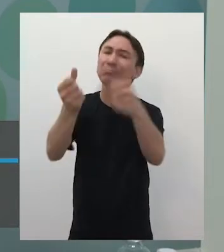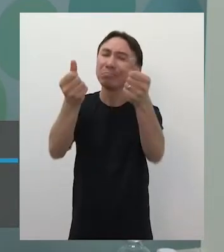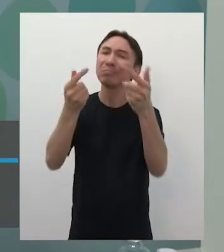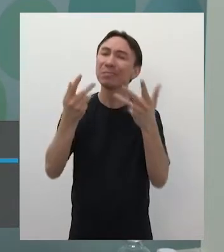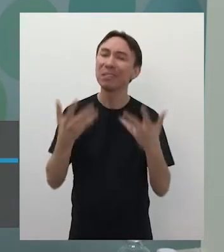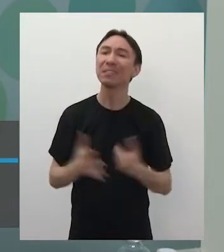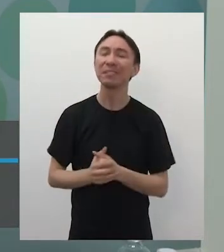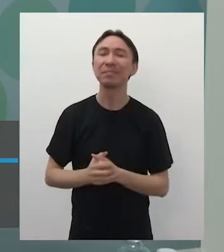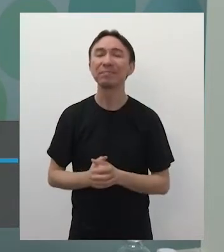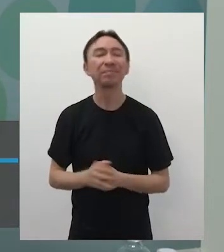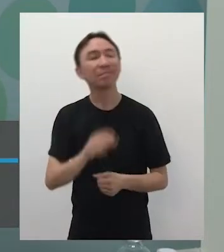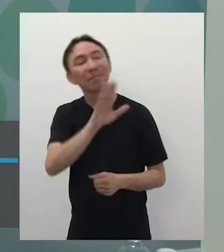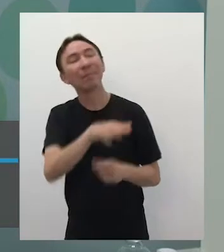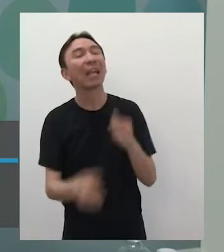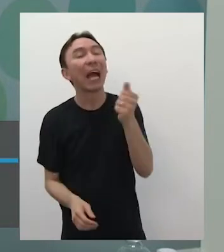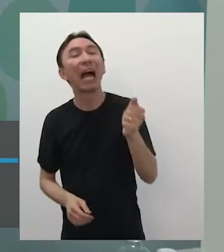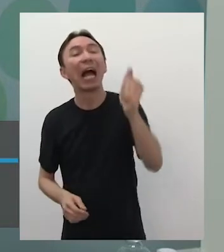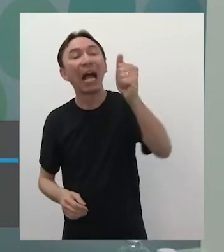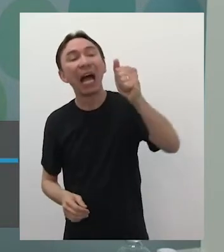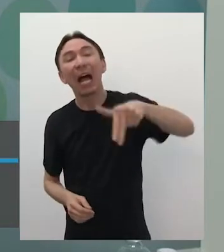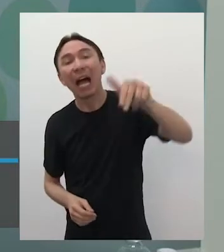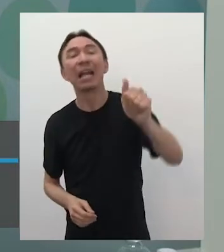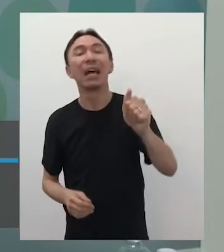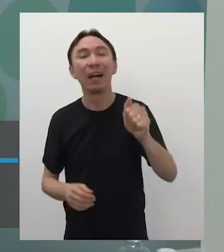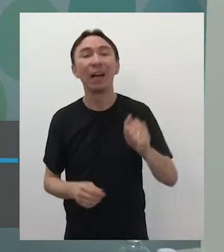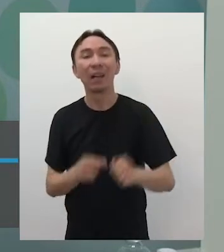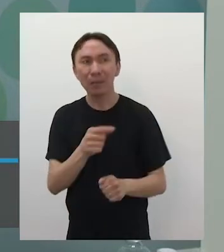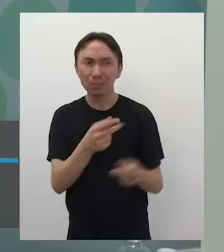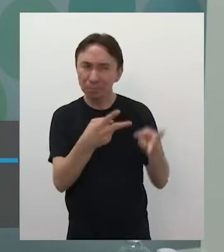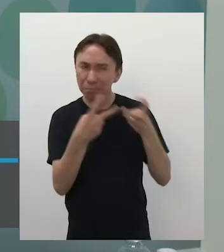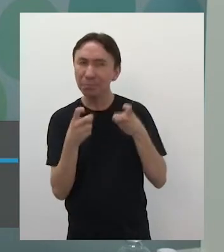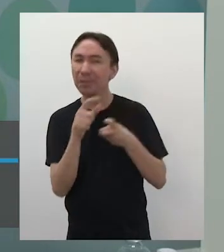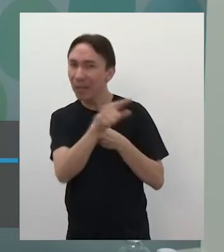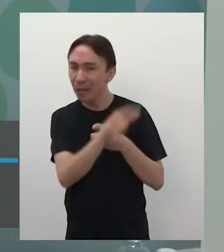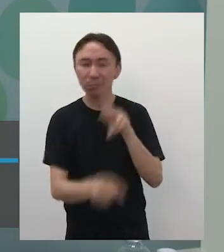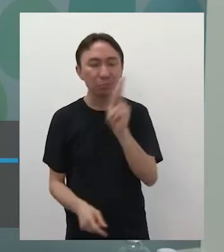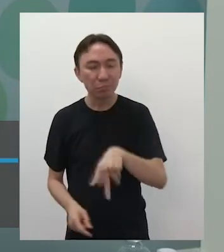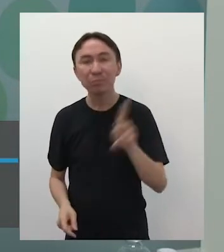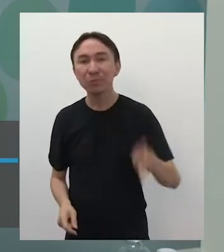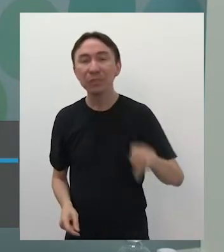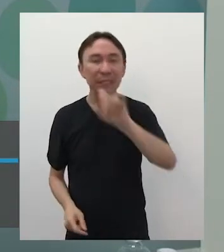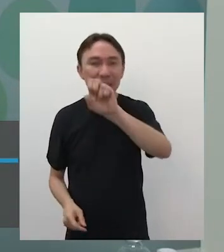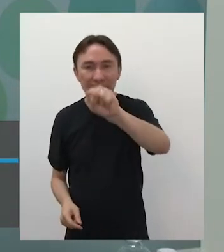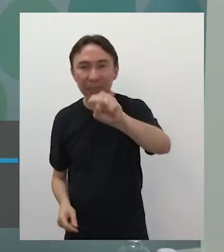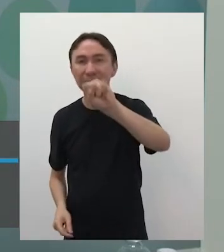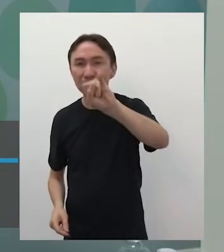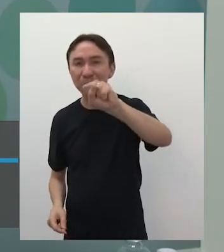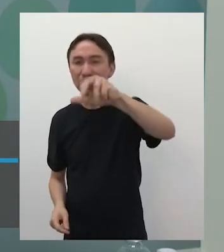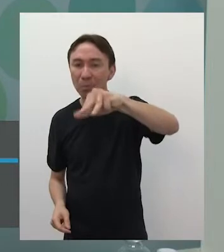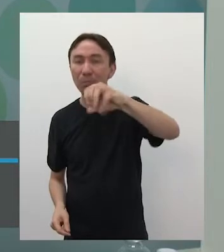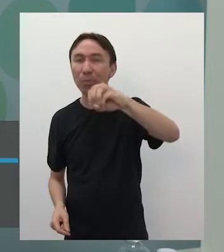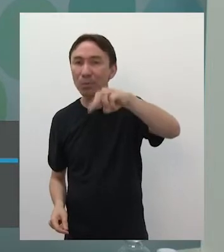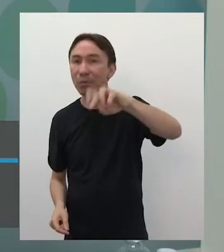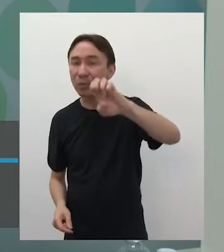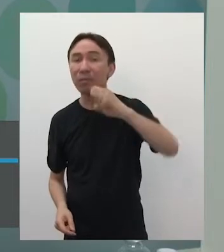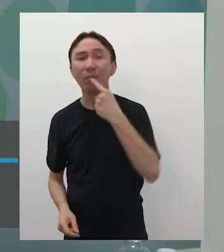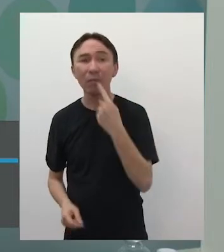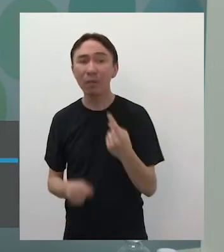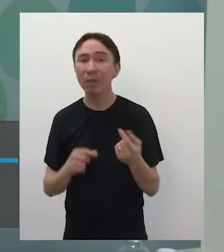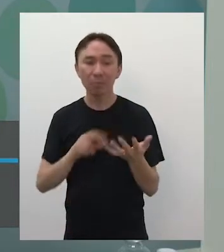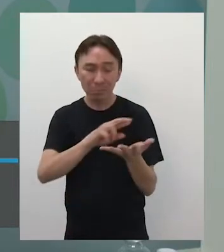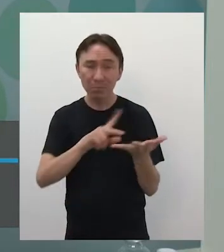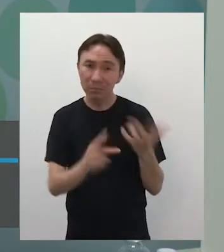alguma experiência para trazer para a gente sobre autogestão? Como você trabalha a sua autogestão no seu dia a dia? Conte para a